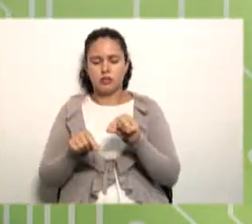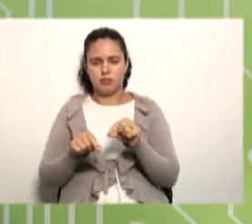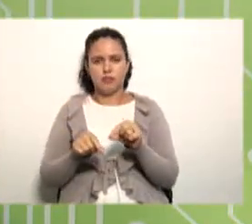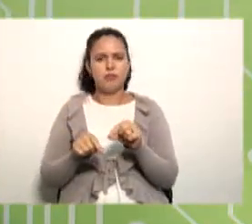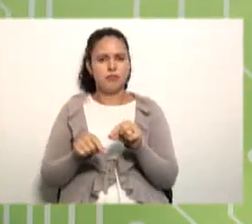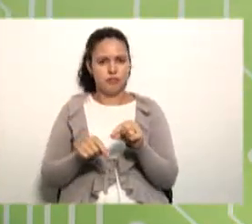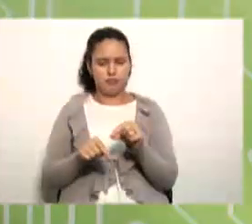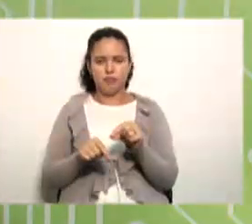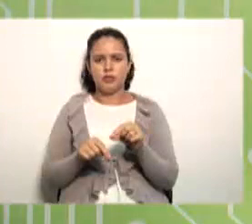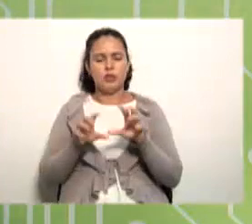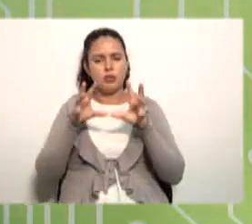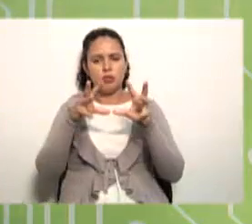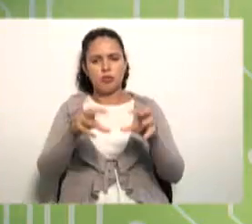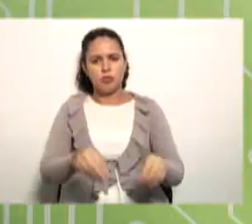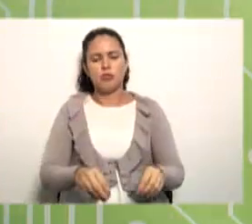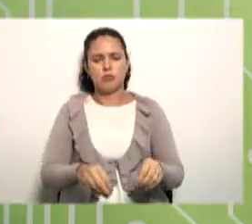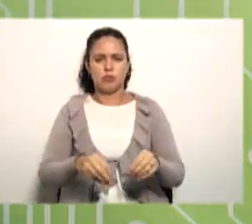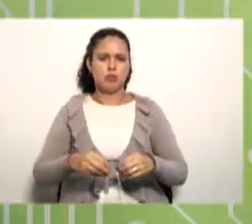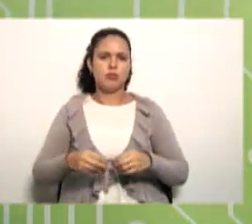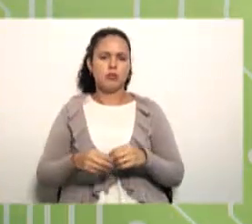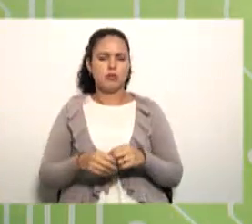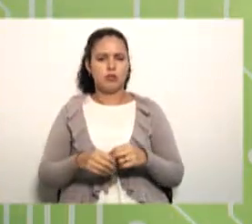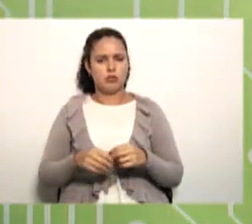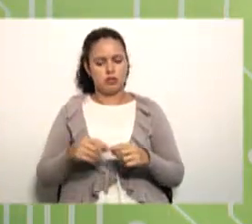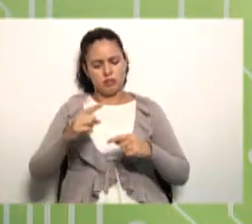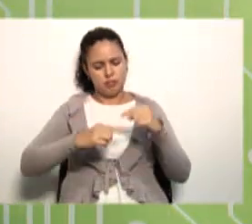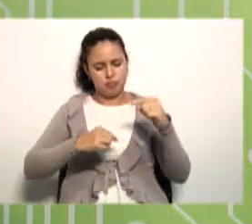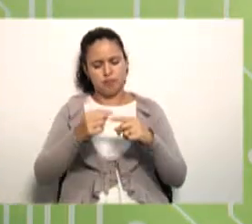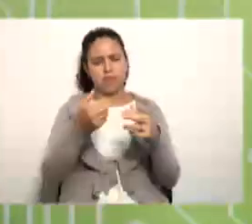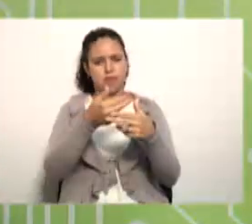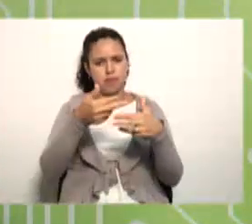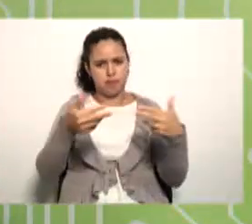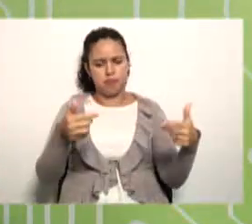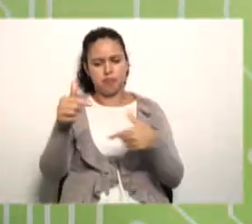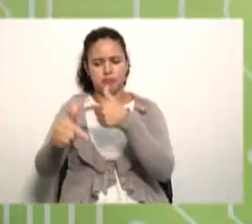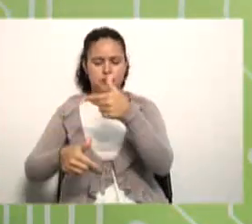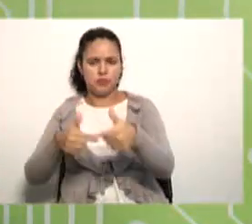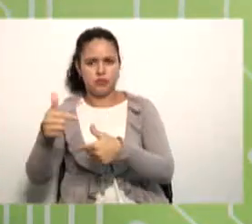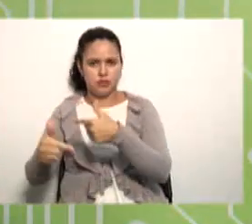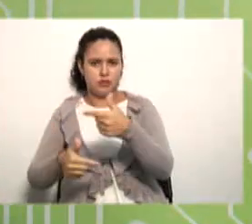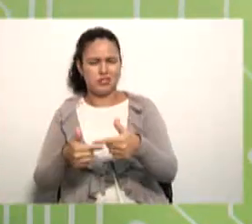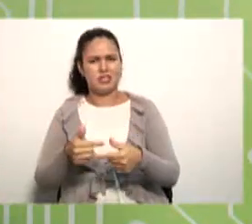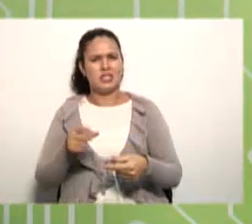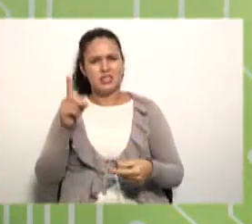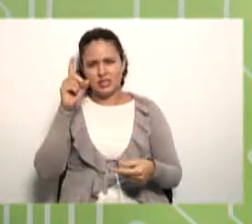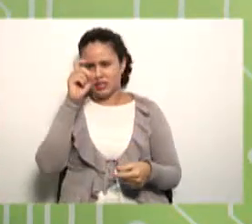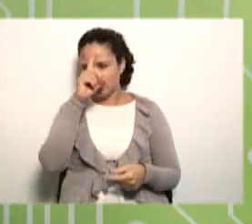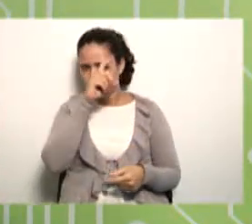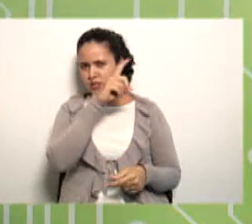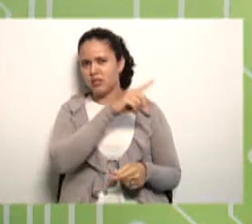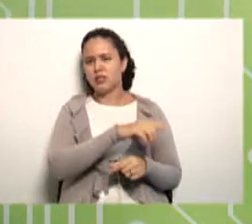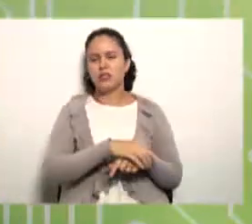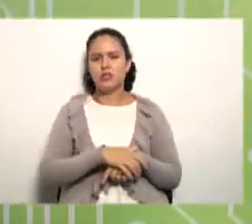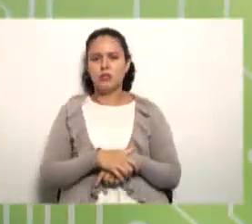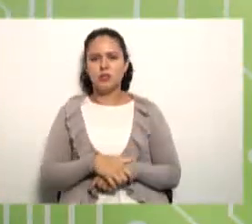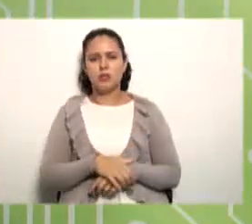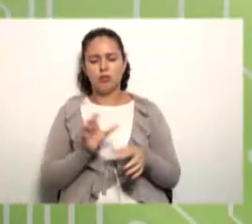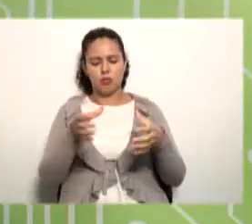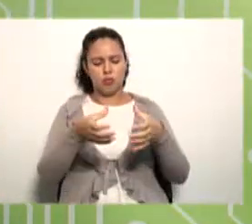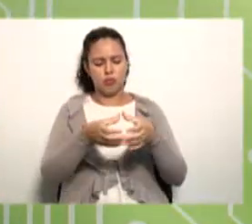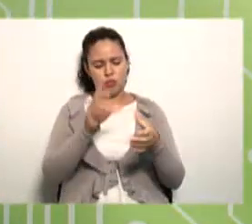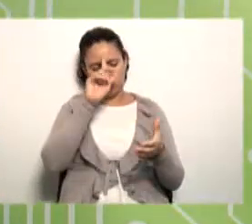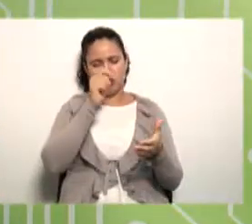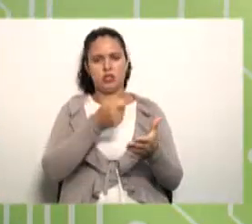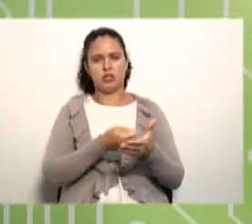alimentos, em indústrias, em tudo quanto é tipo de bens e serviços. Consegue imaginar como essa tarefa é complicada? Não é uma